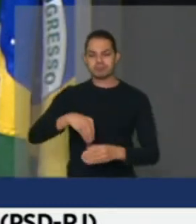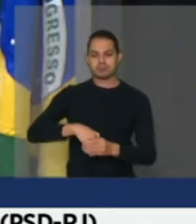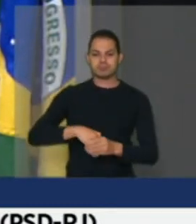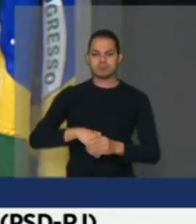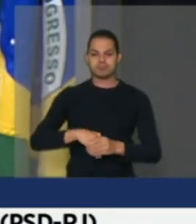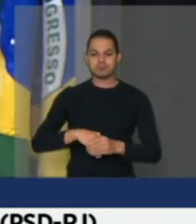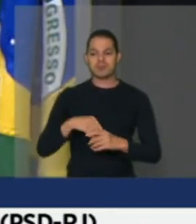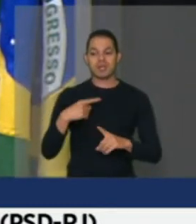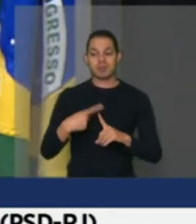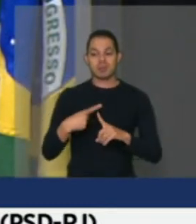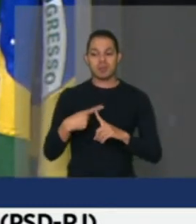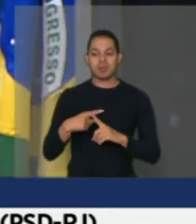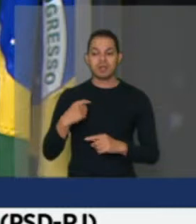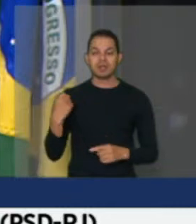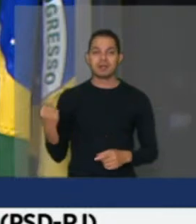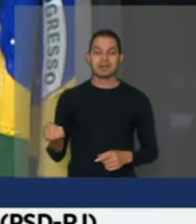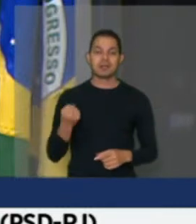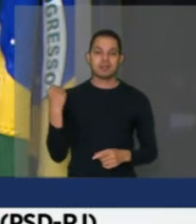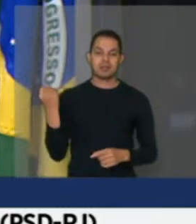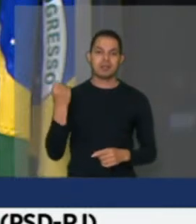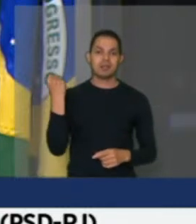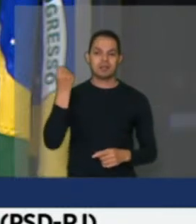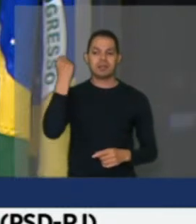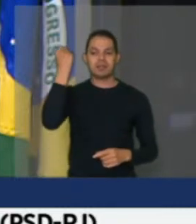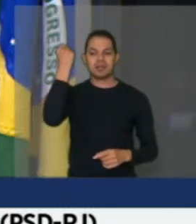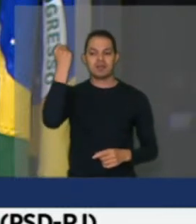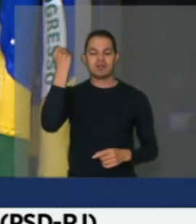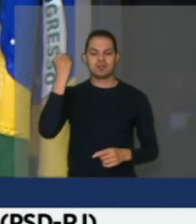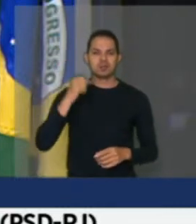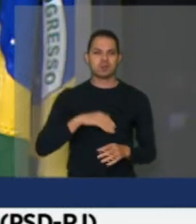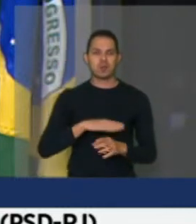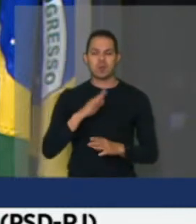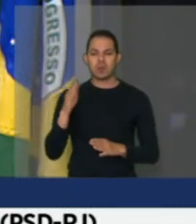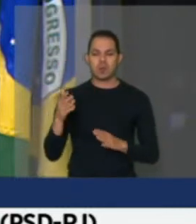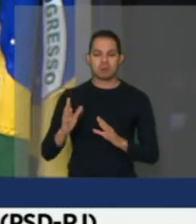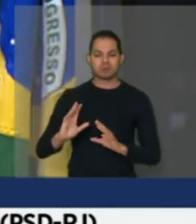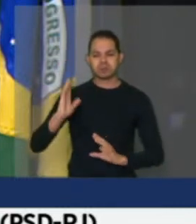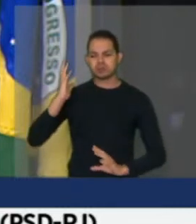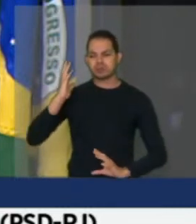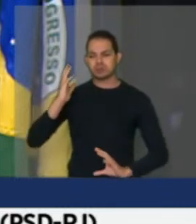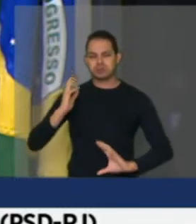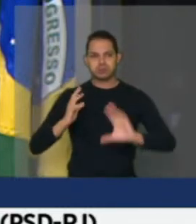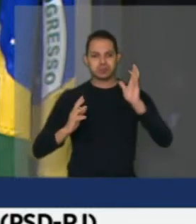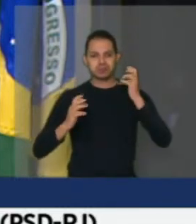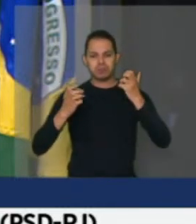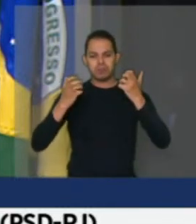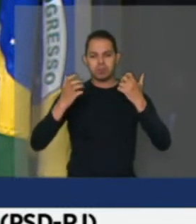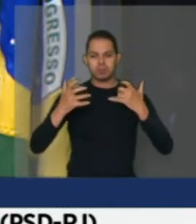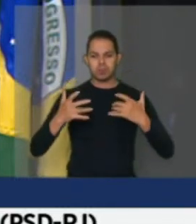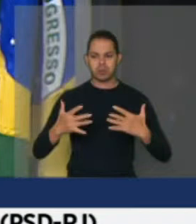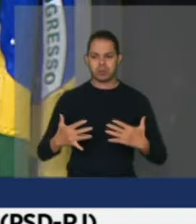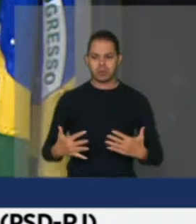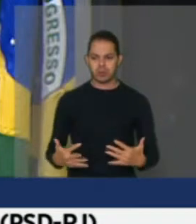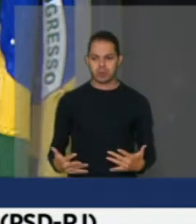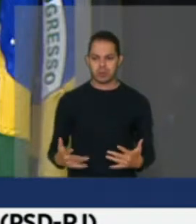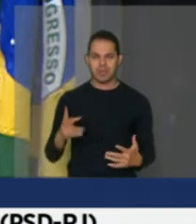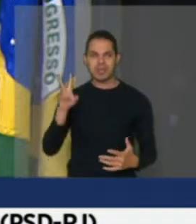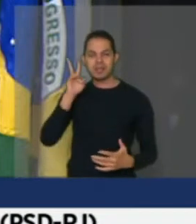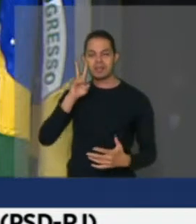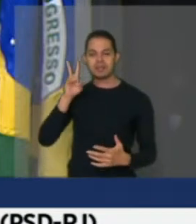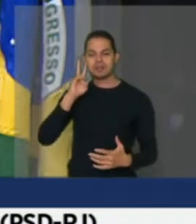pela gravidade de todos os fatos ali narrados e histórias